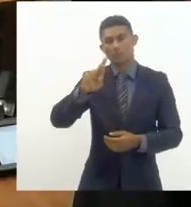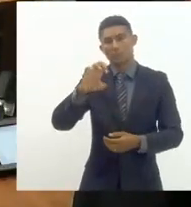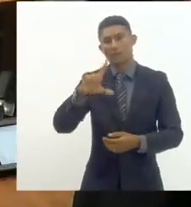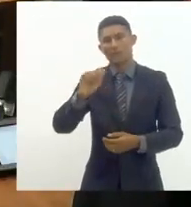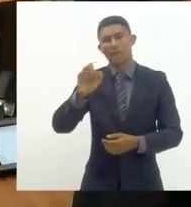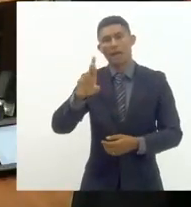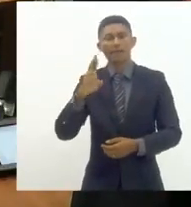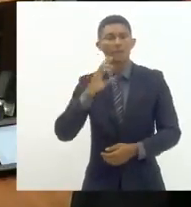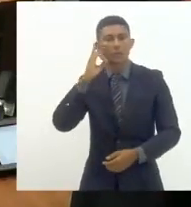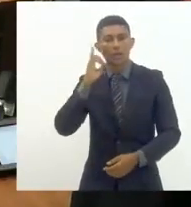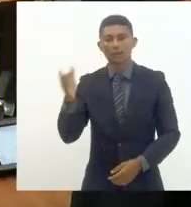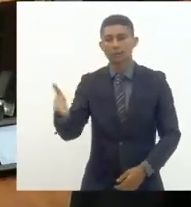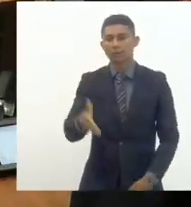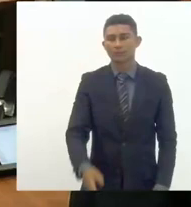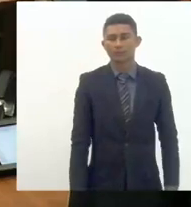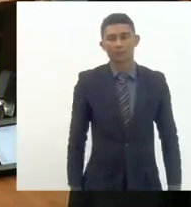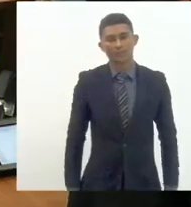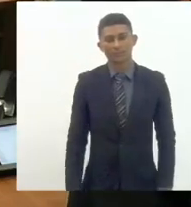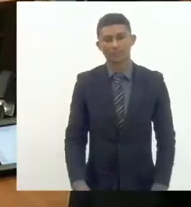Deputado Rodrigo Bacelar.